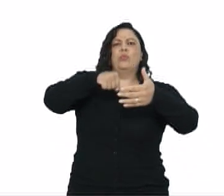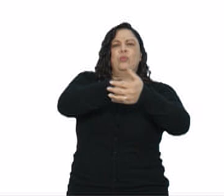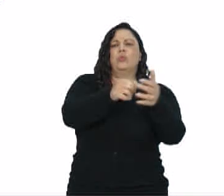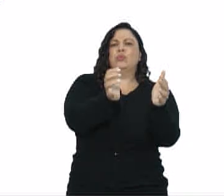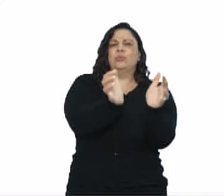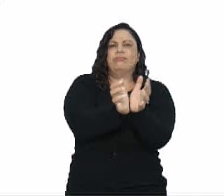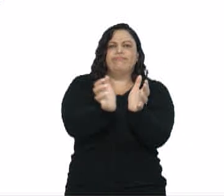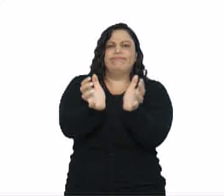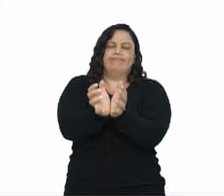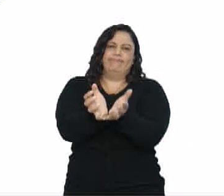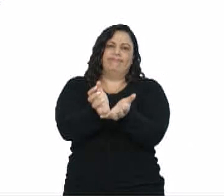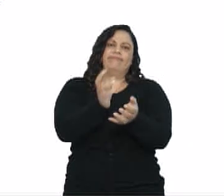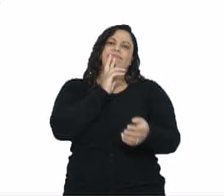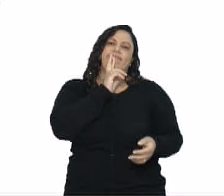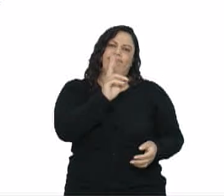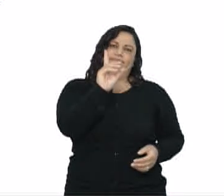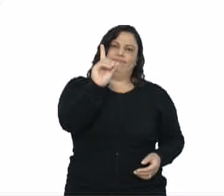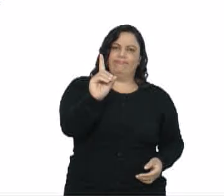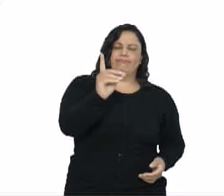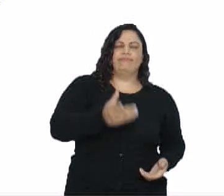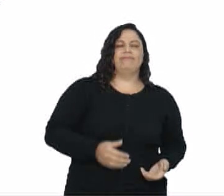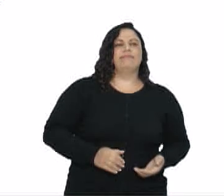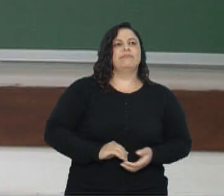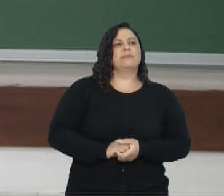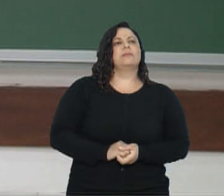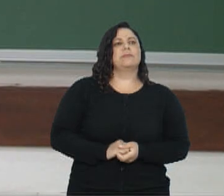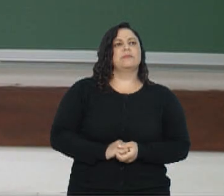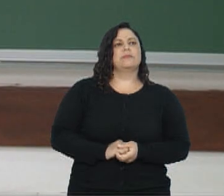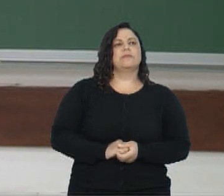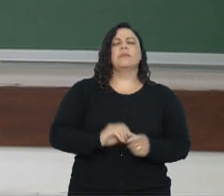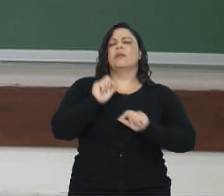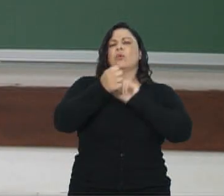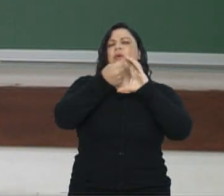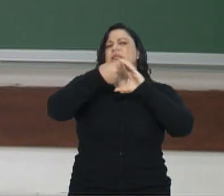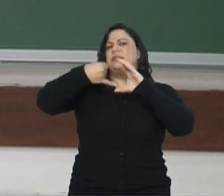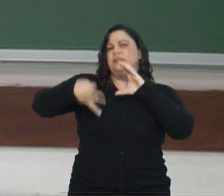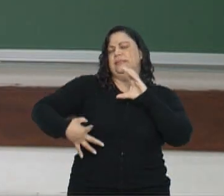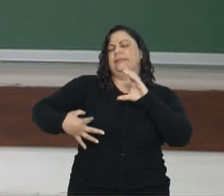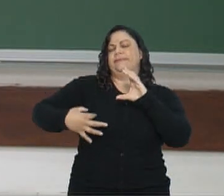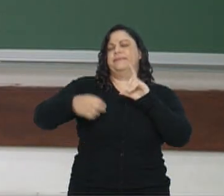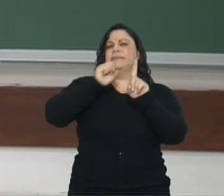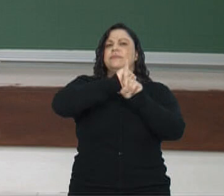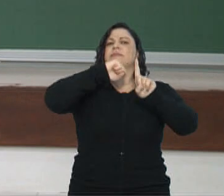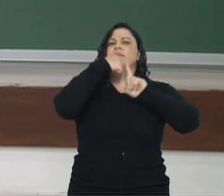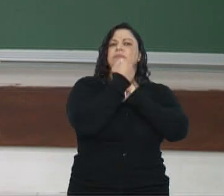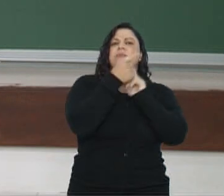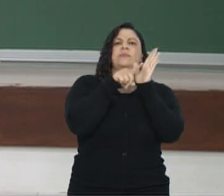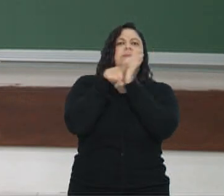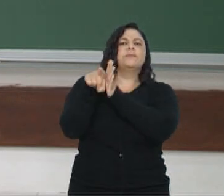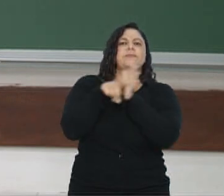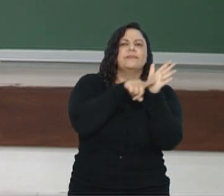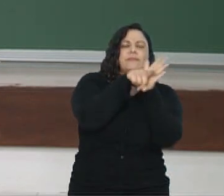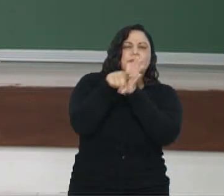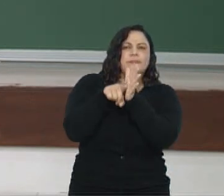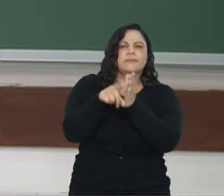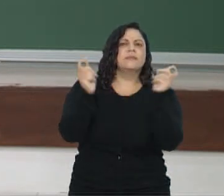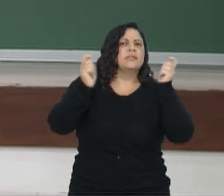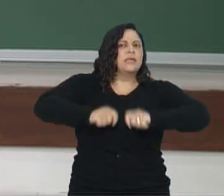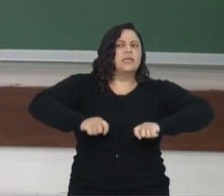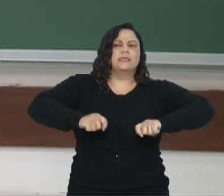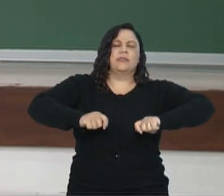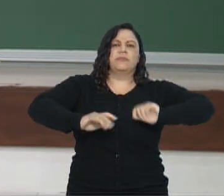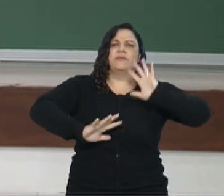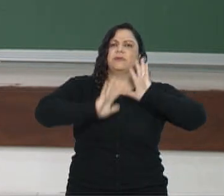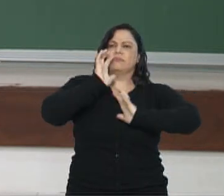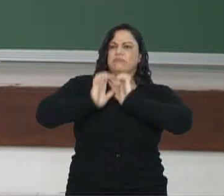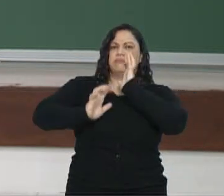letra D, certo? Quais características mais tem o socialismo científico? A ideia do socialismo científico é que sempre você vai ter esse conflito entre uma